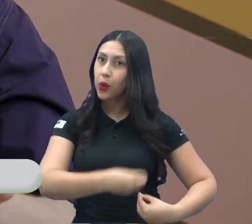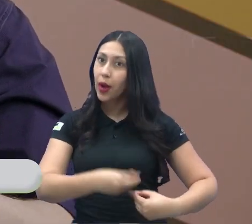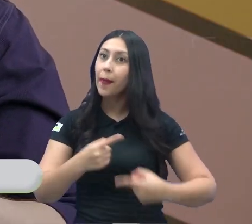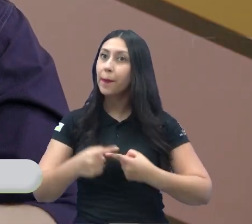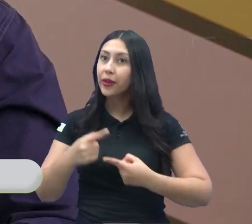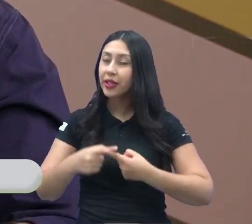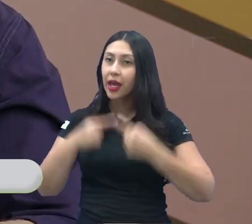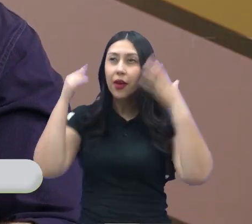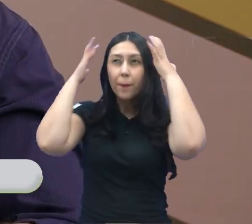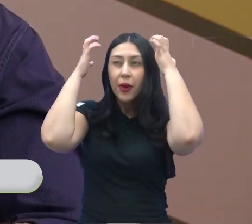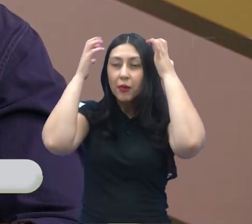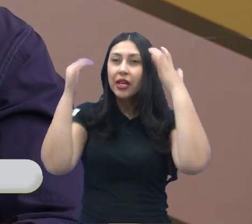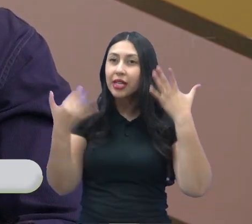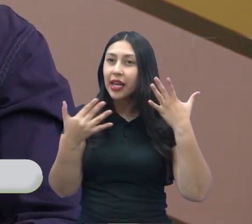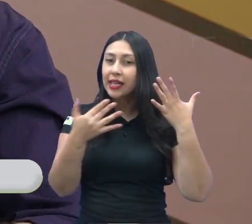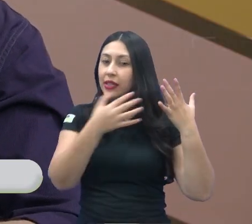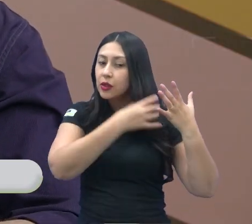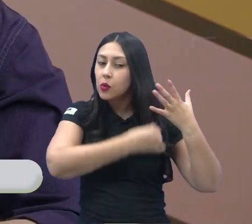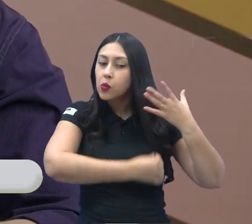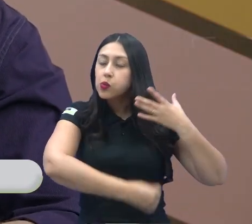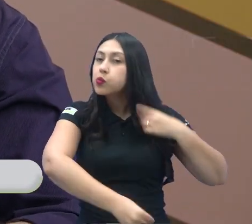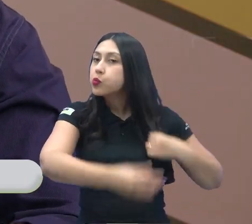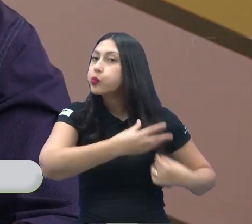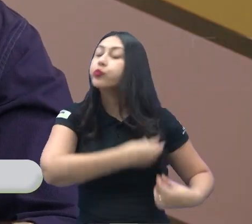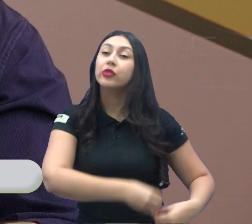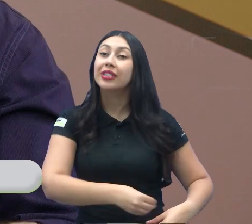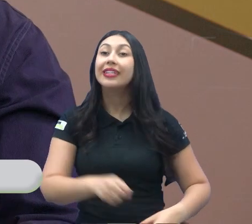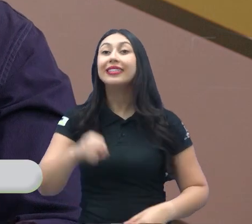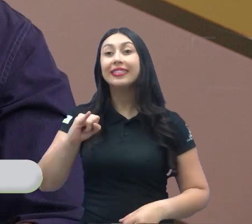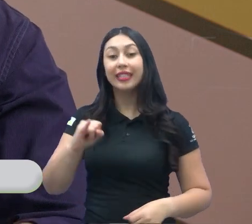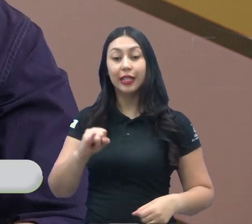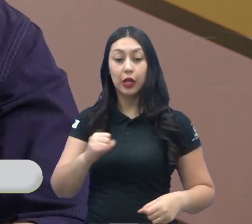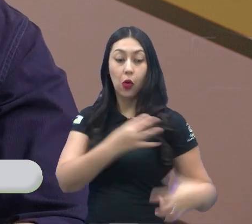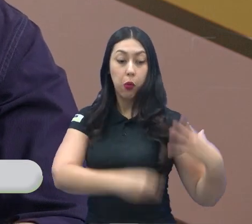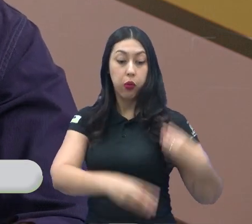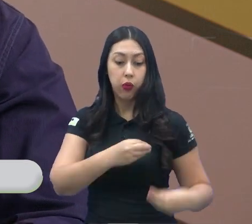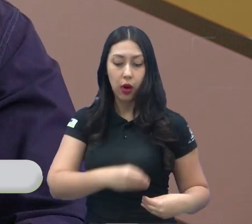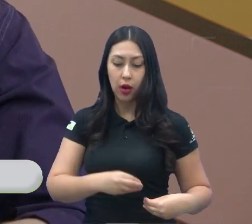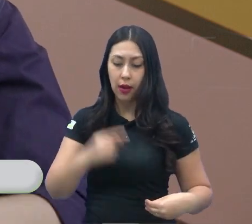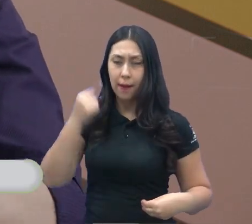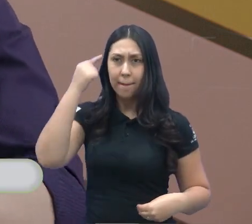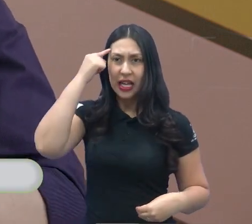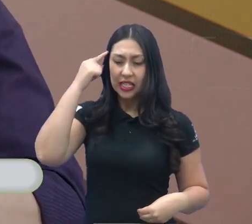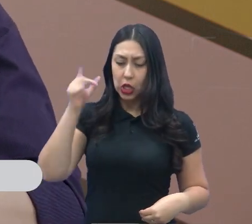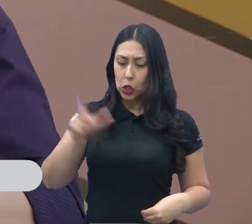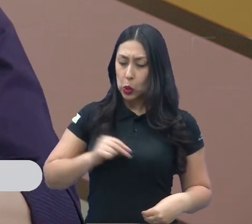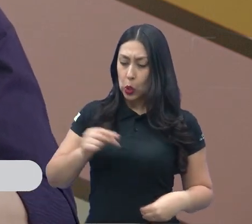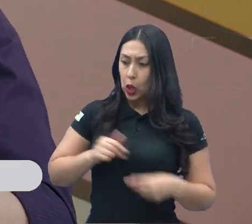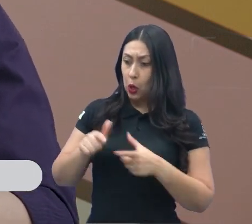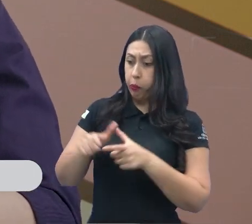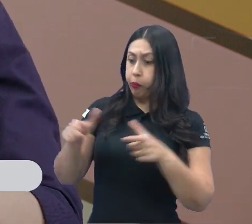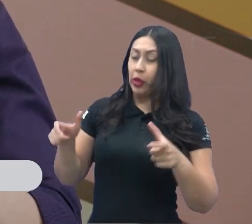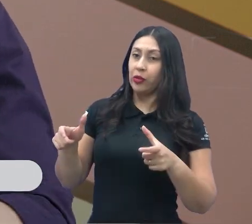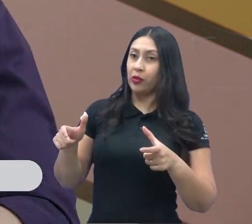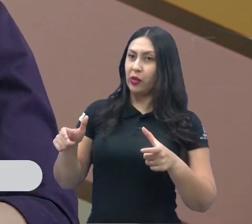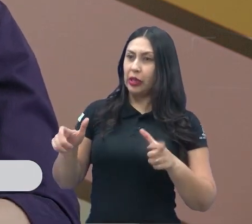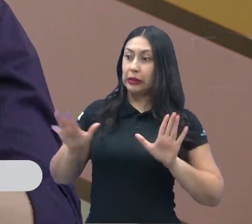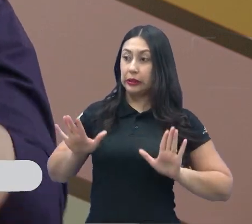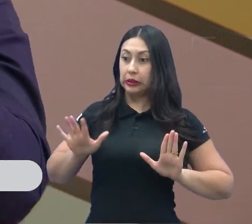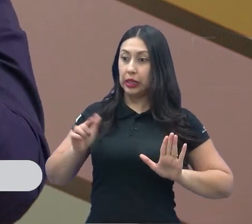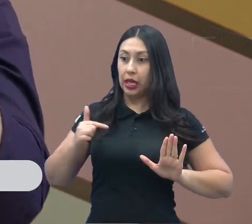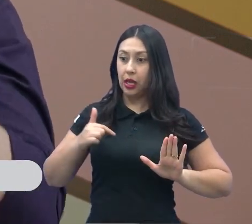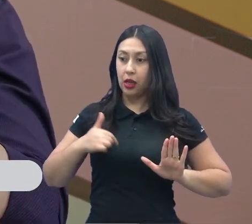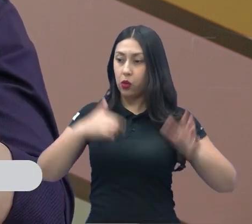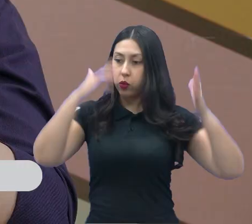soltar mais fácil. Aí o que acontece? A pessoa está com uma queda de cabelo, ela vai ter a impressão que o banho é o momento que vai mais cair. Ela deixa de lavar o cabelo. Aí os fios que iam cair